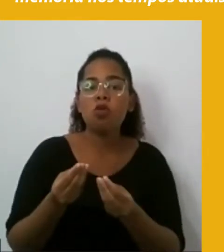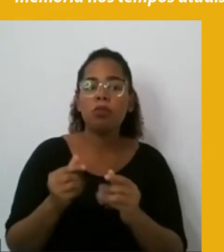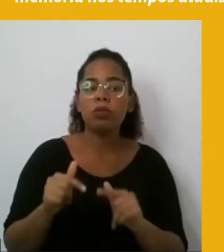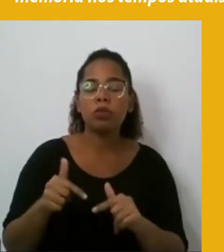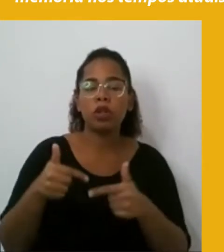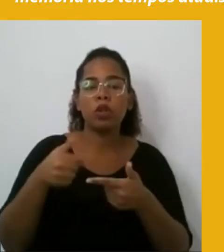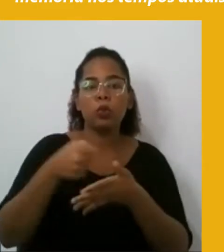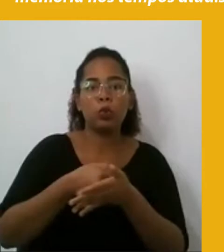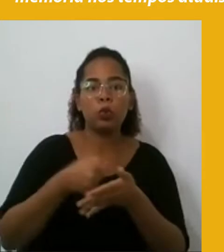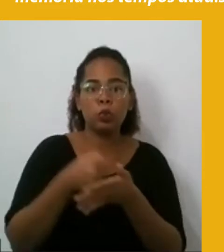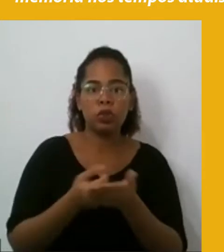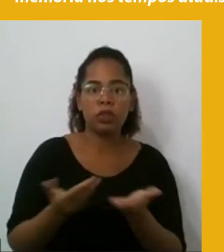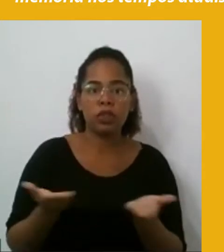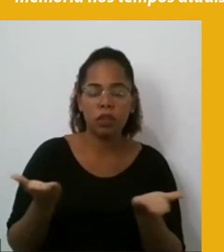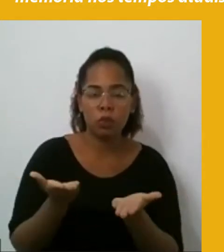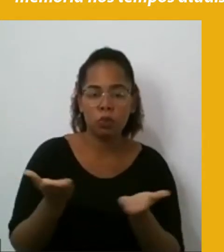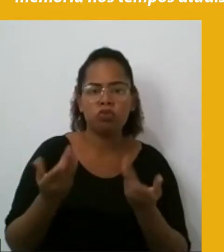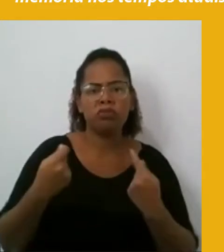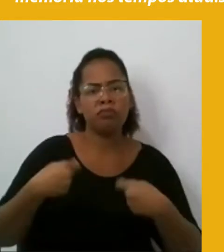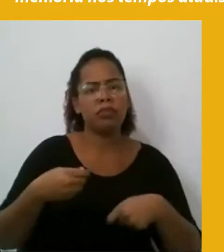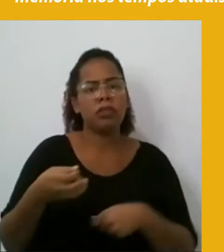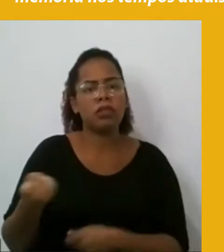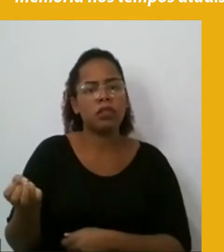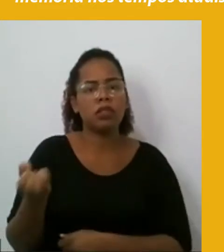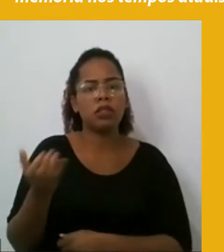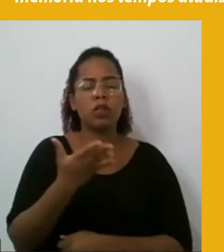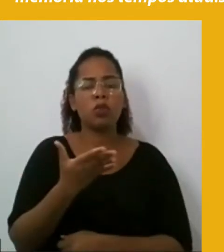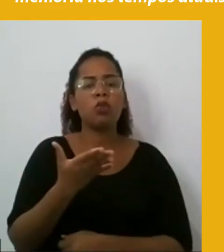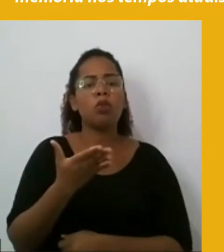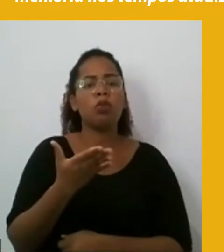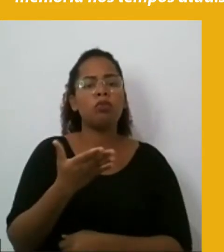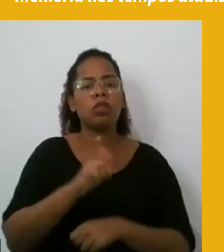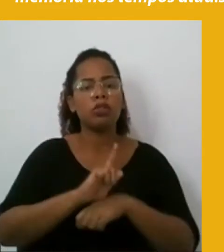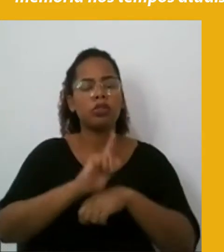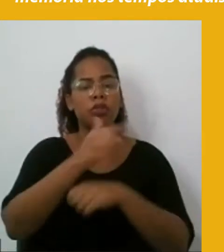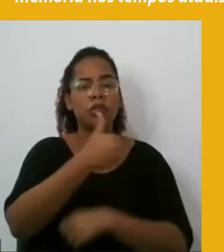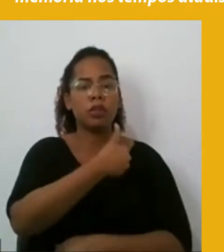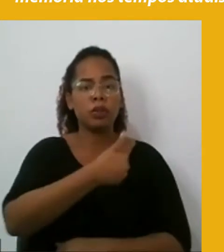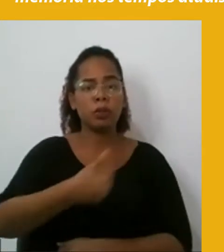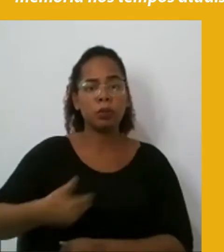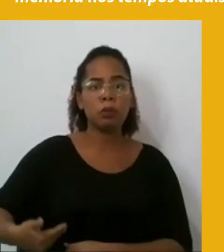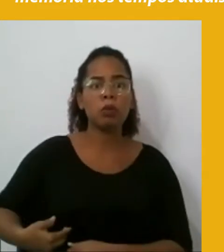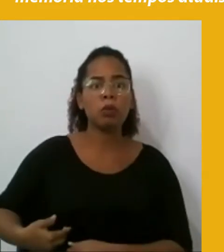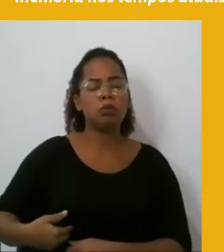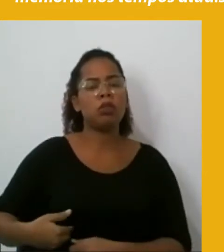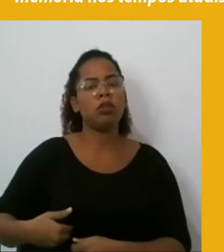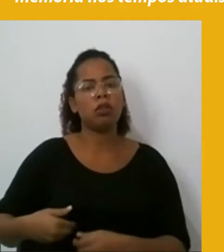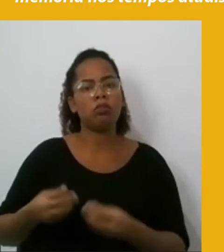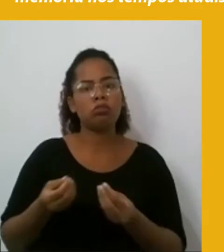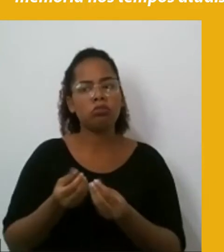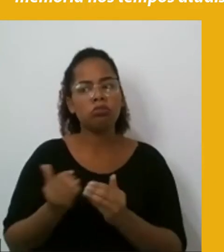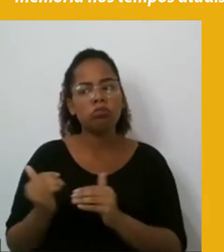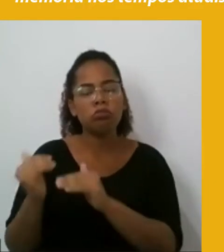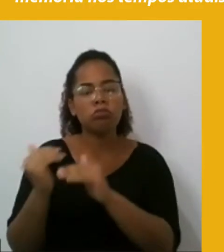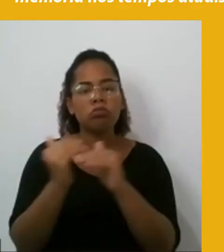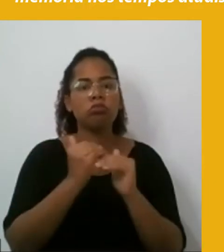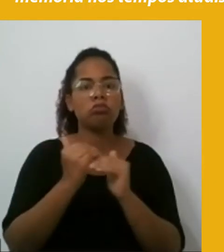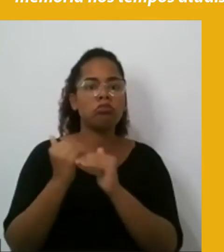outra res pública, uma coisa pública que atravesse todas as classes sociais e que envolva